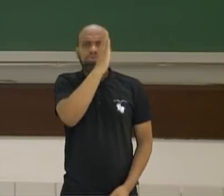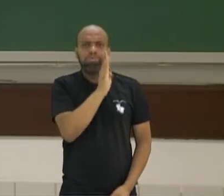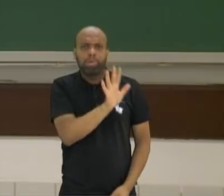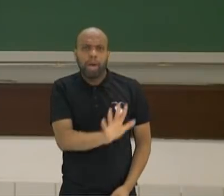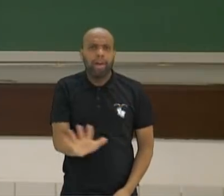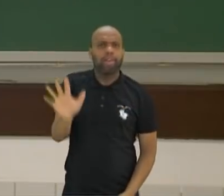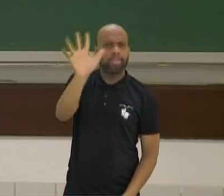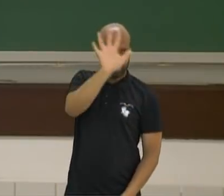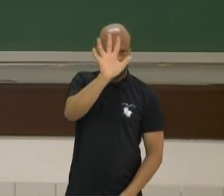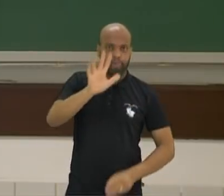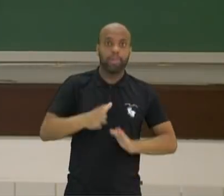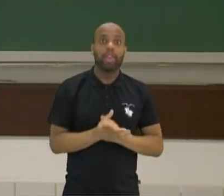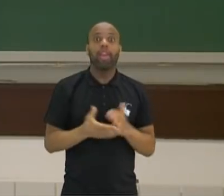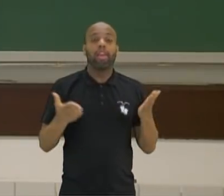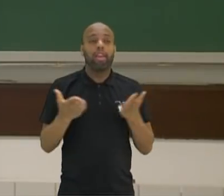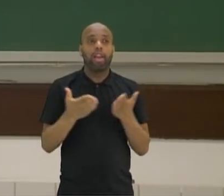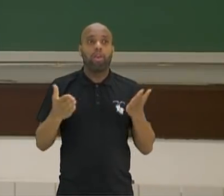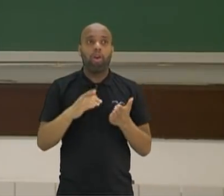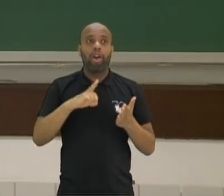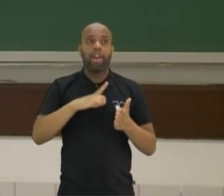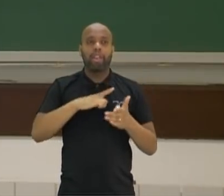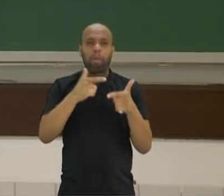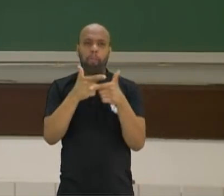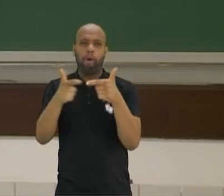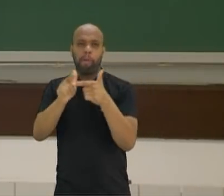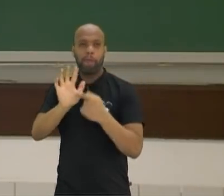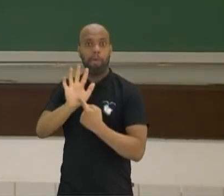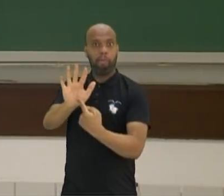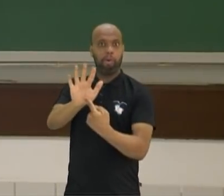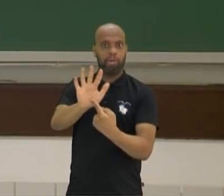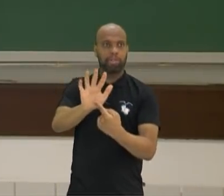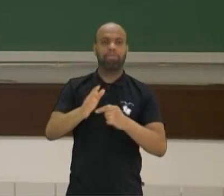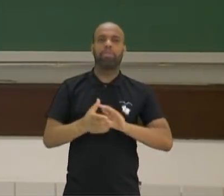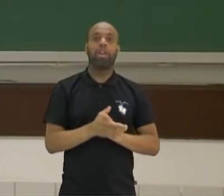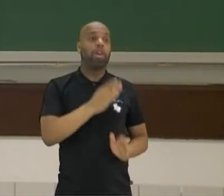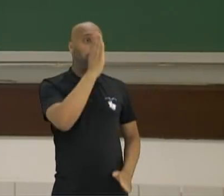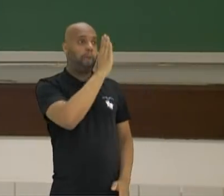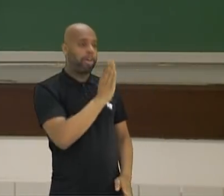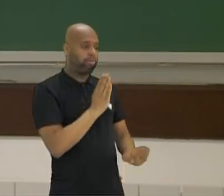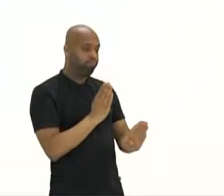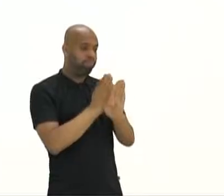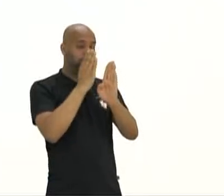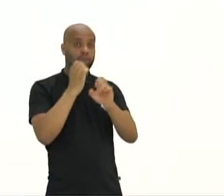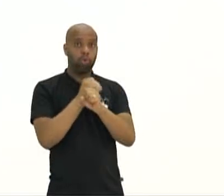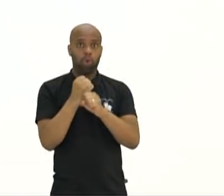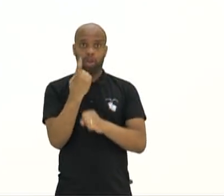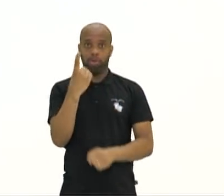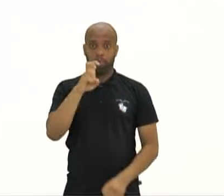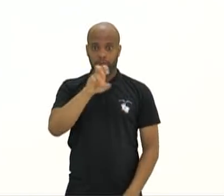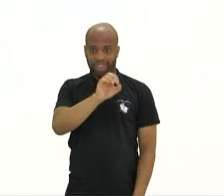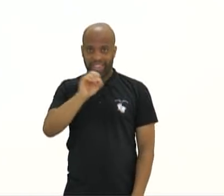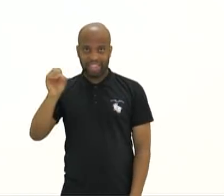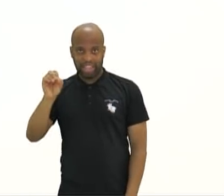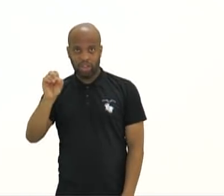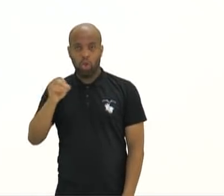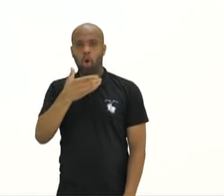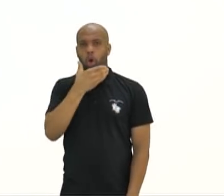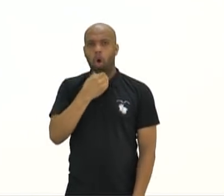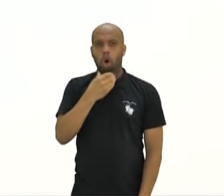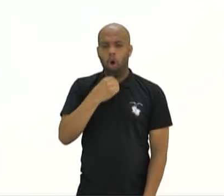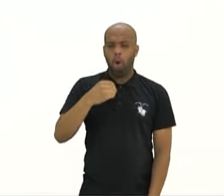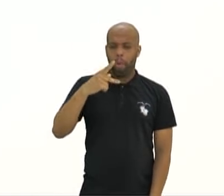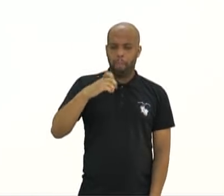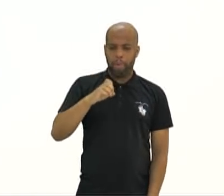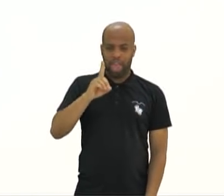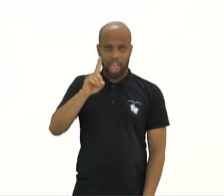brasileiro? Então vamos para a nossa problematização. O Brasil foi descoberto em 1500 por Pedro Álvares Cabral. Tá bom, professor,